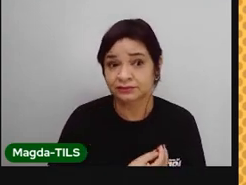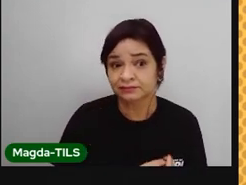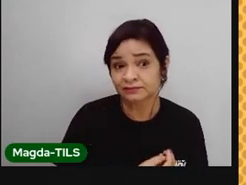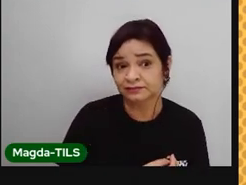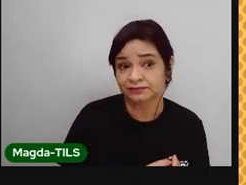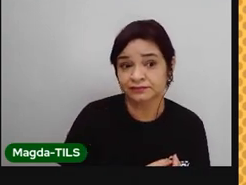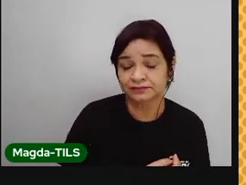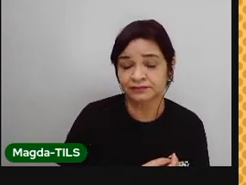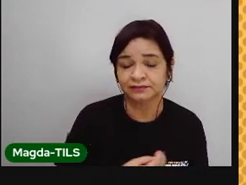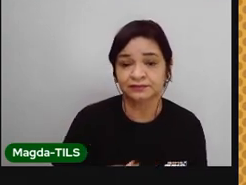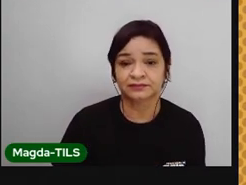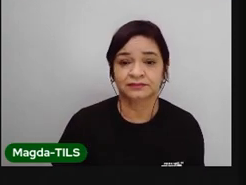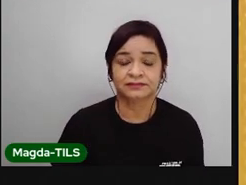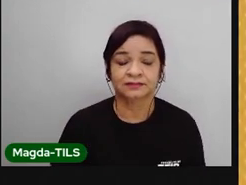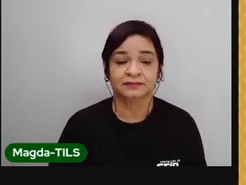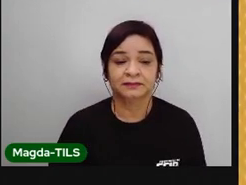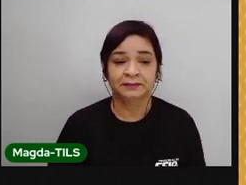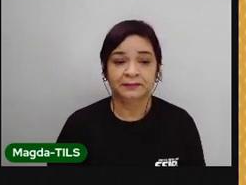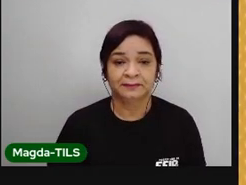bastante, na verdade.